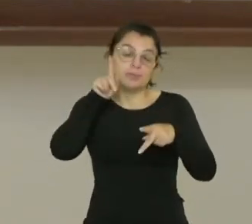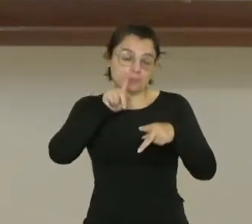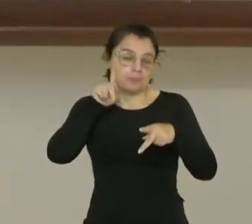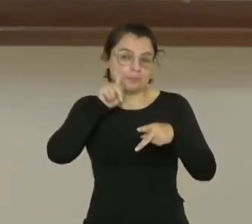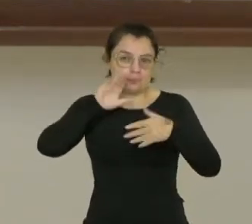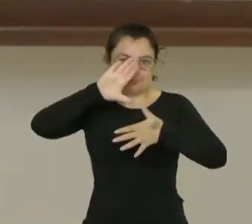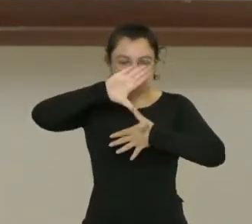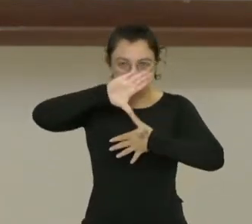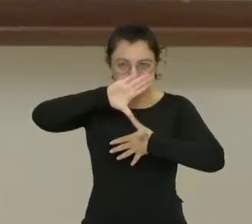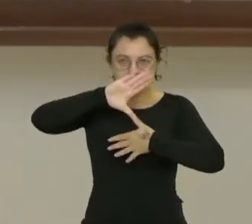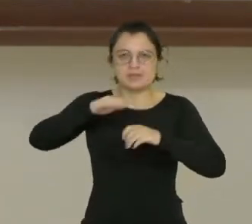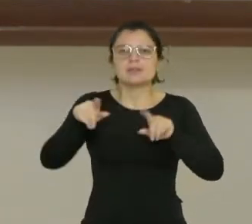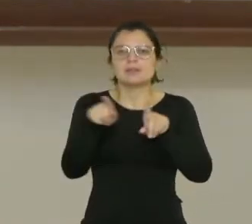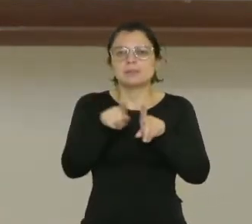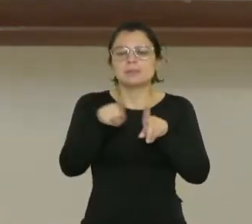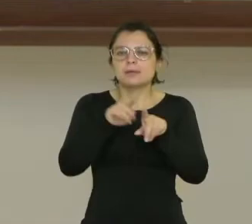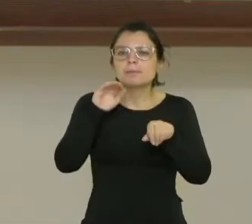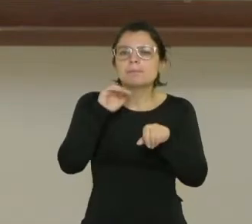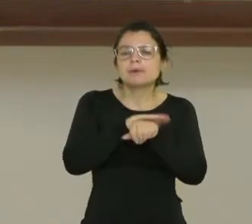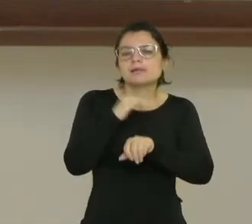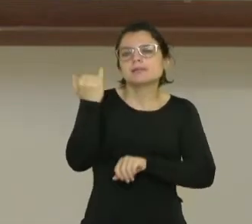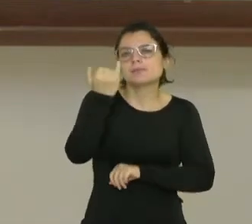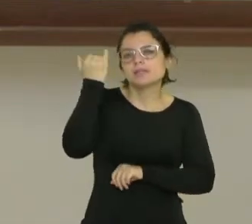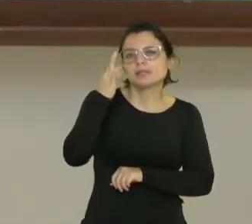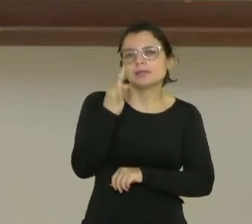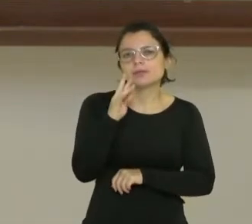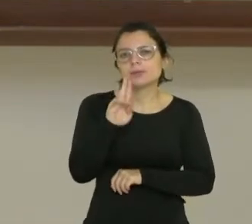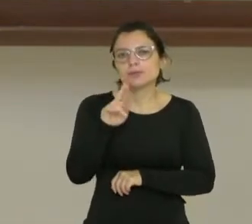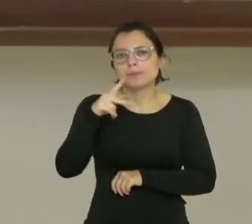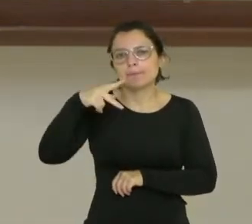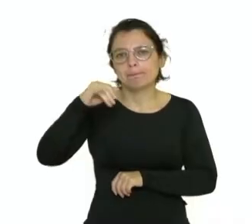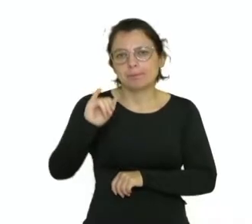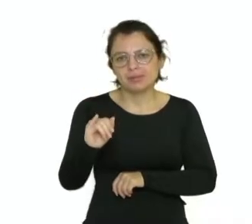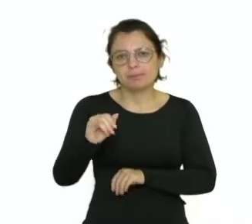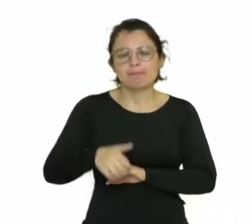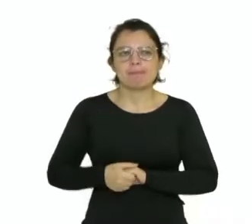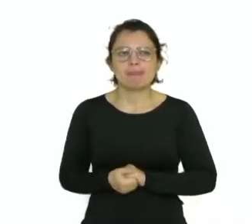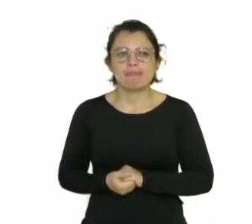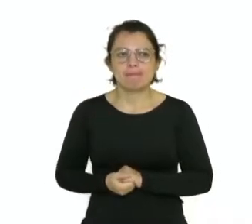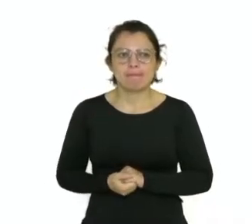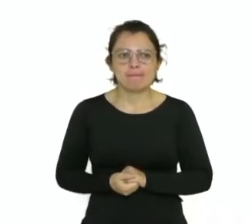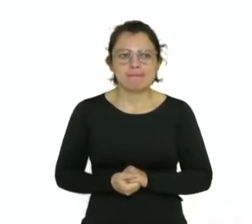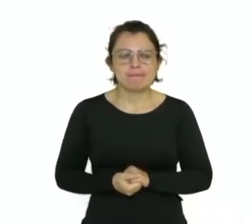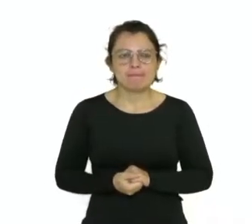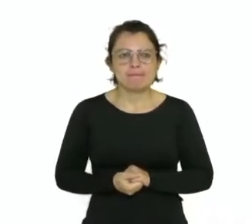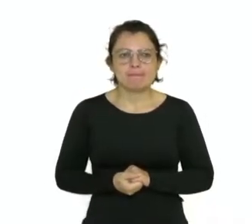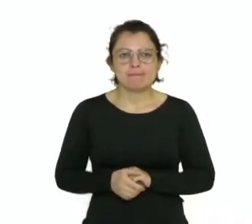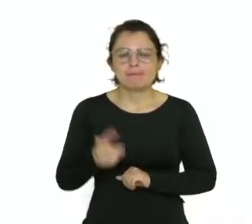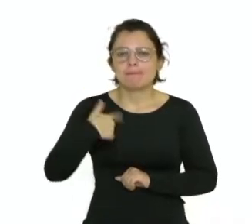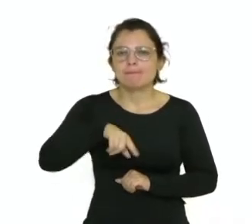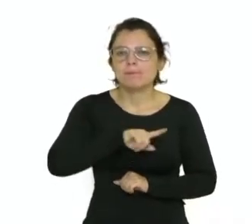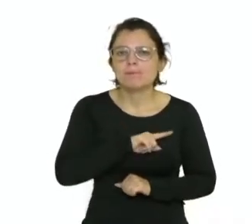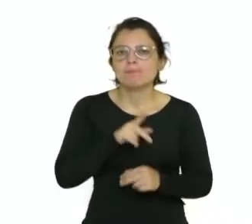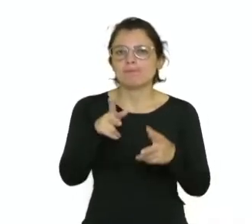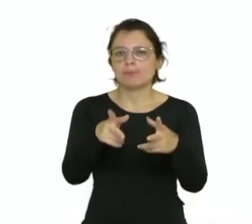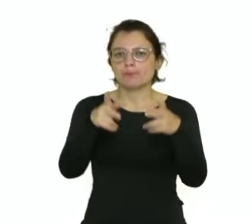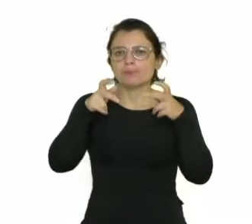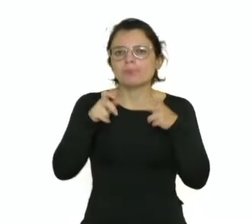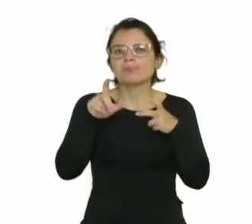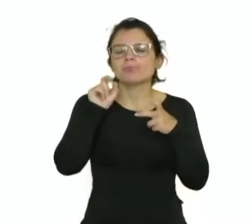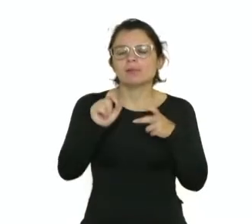né? Especificamente os tupis. Vamos ver o objetivo dessa aula? Identificar características dos